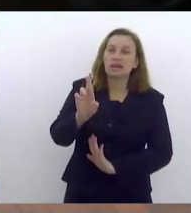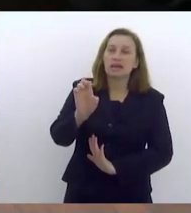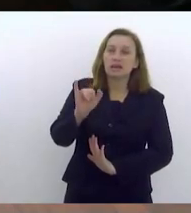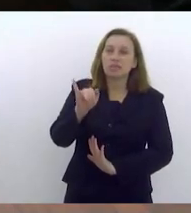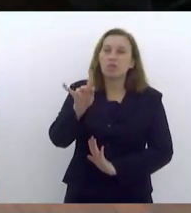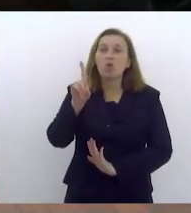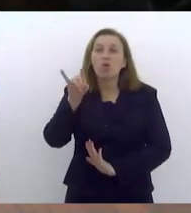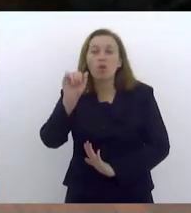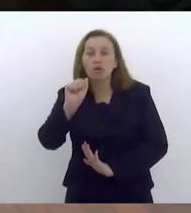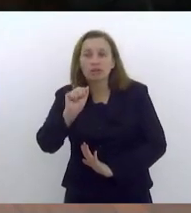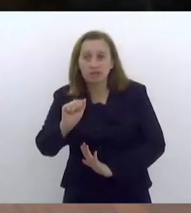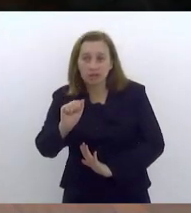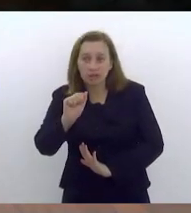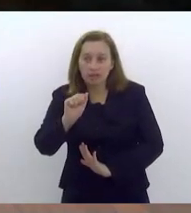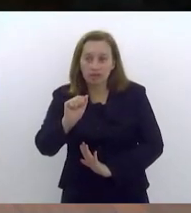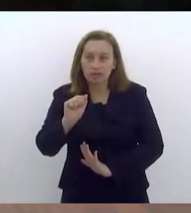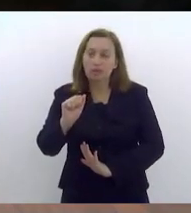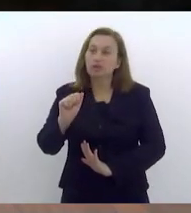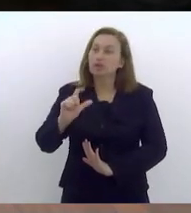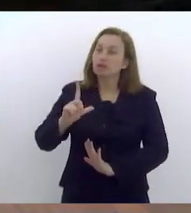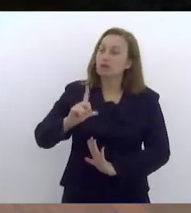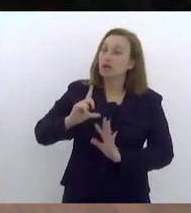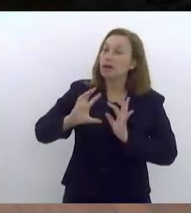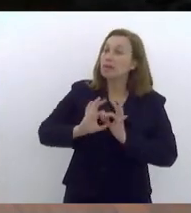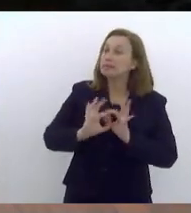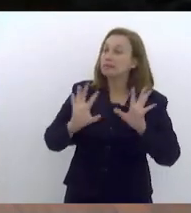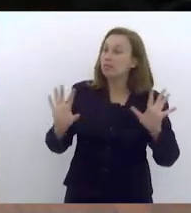possa dar a liberdade. Sim, de que